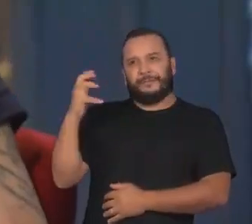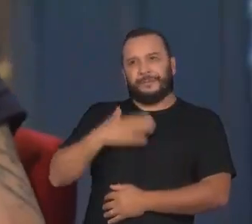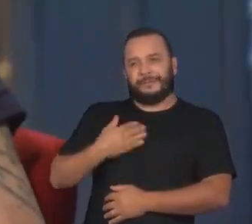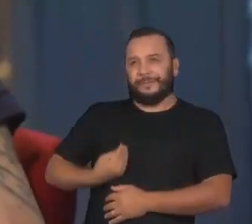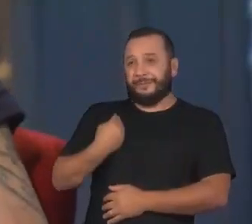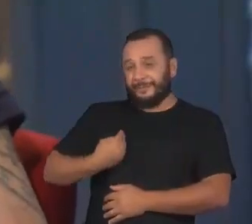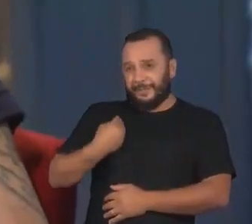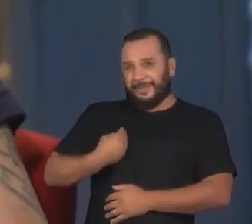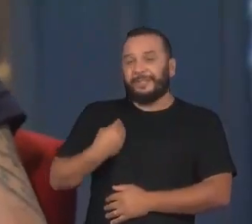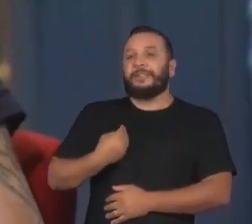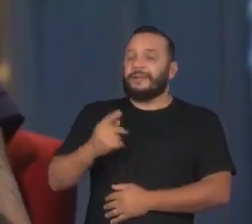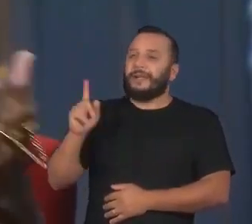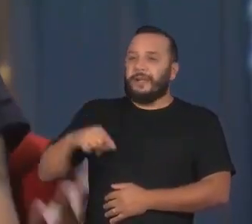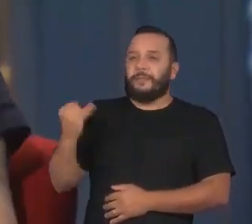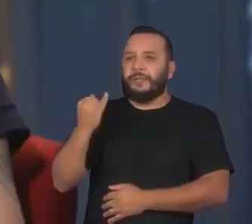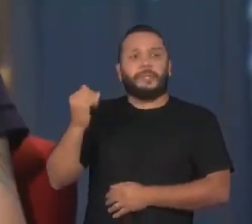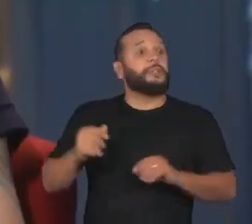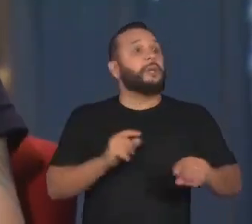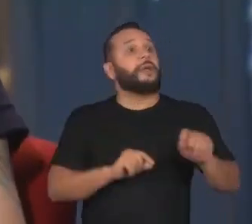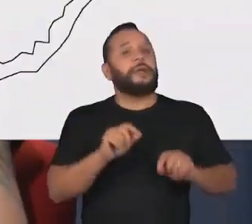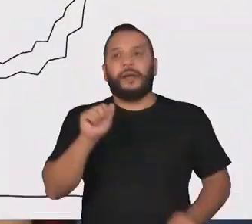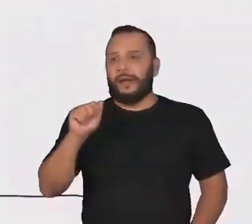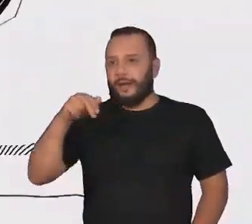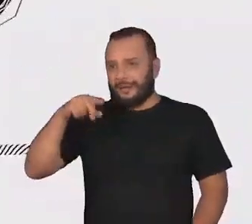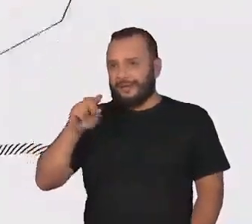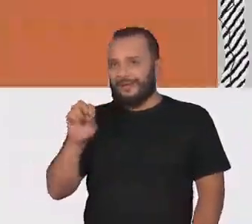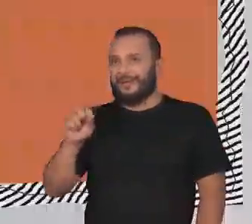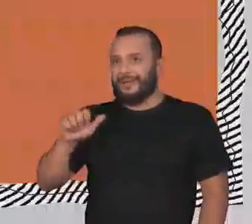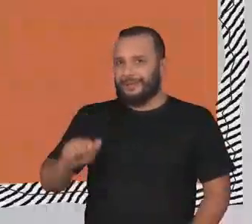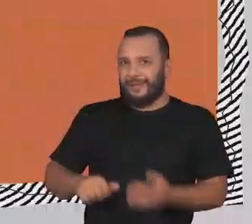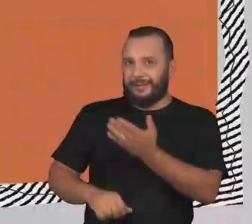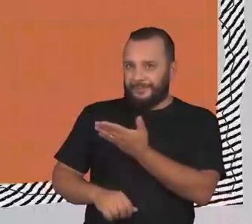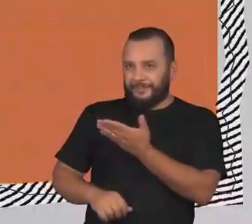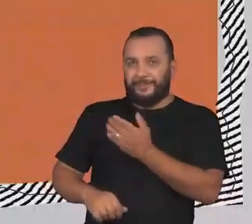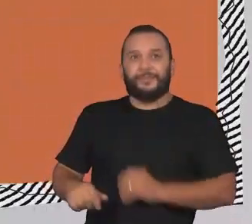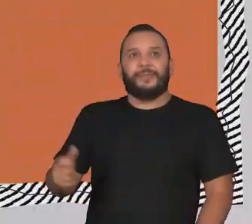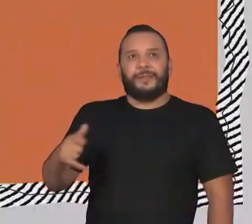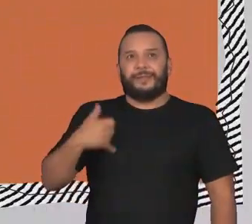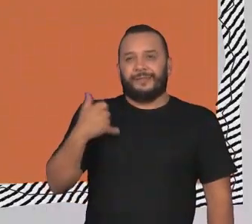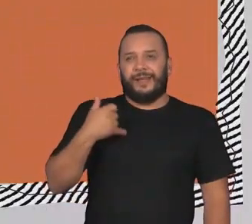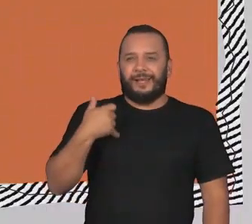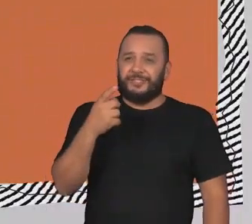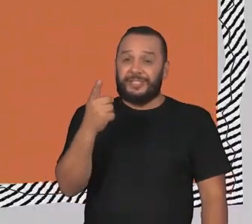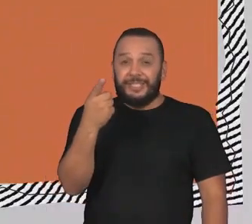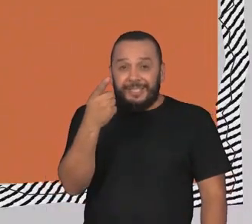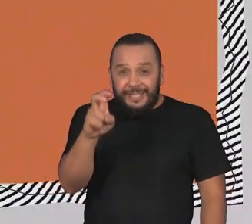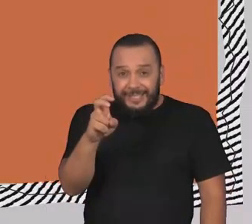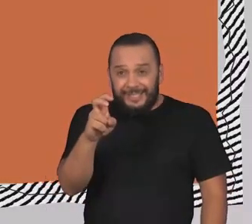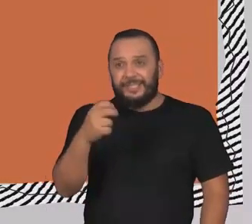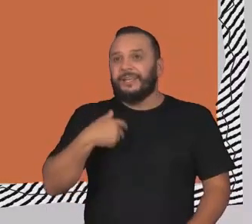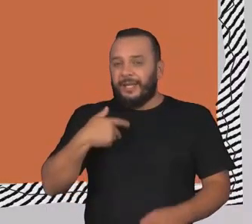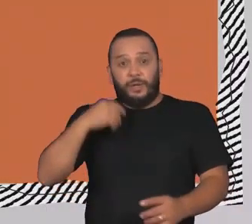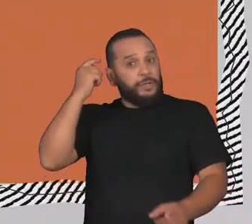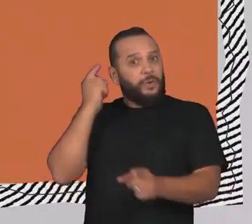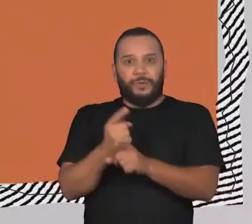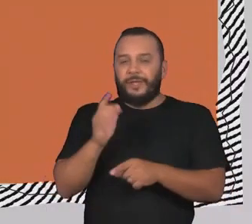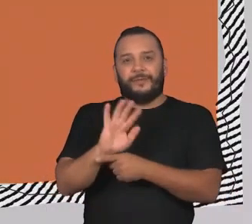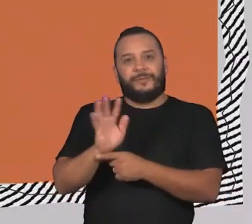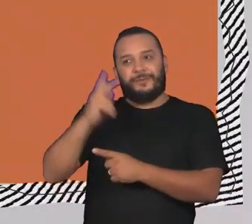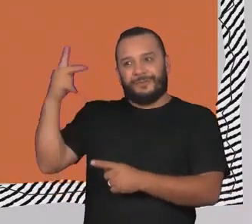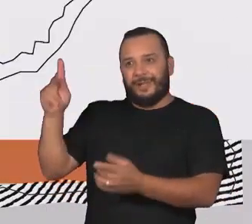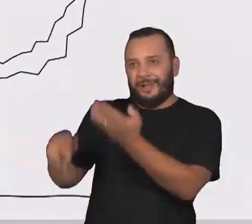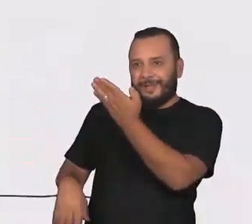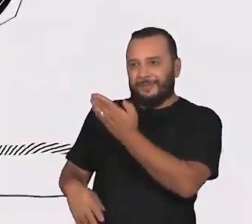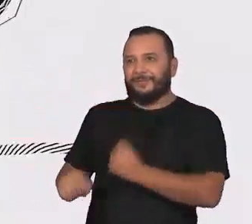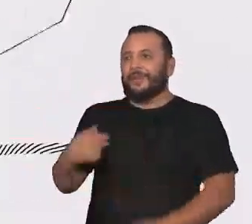com o meu trabalho porque ela foi importante para mim foi Andresa Gular porque eu tinha 15 anos né na verdade quando eu descobri o primeiro vídeo e isso virou para mim uma